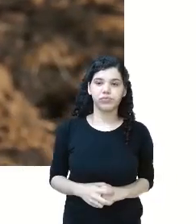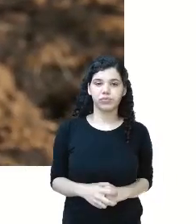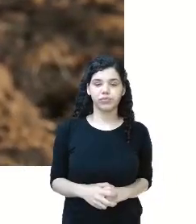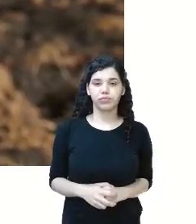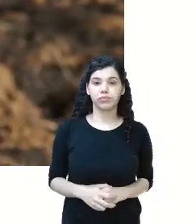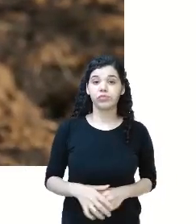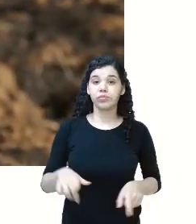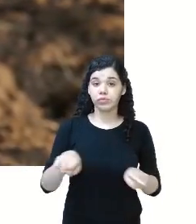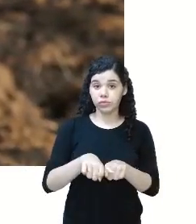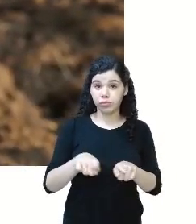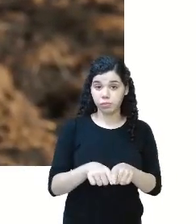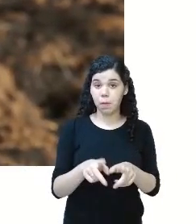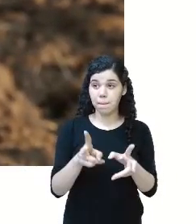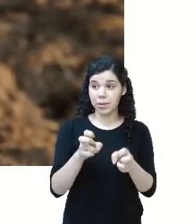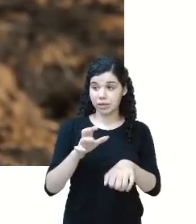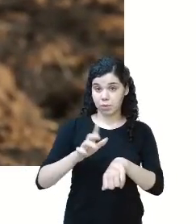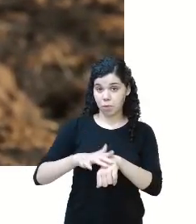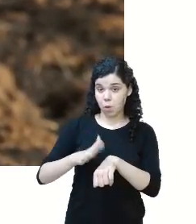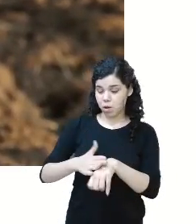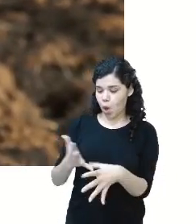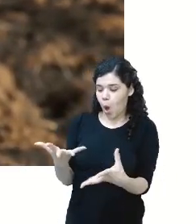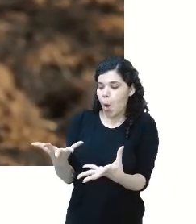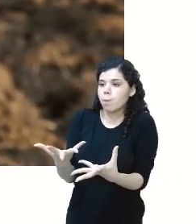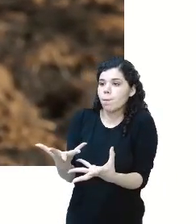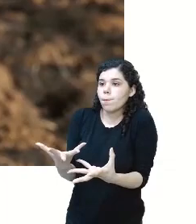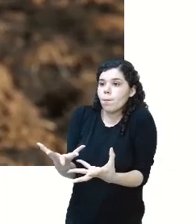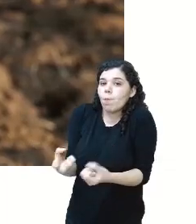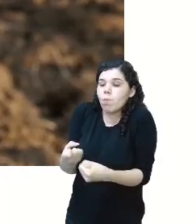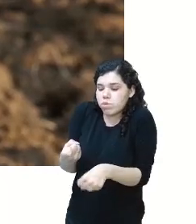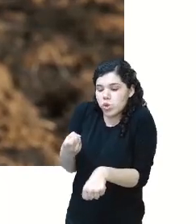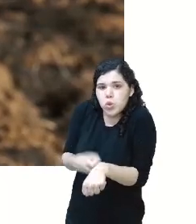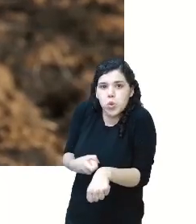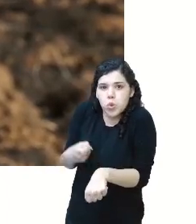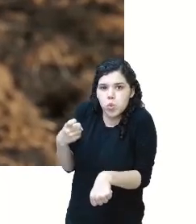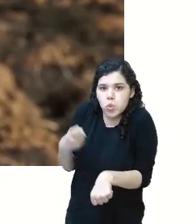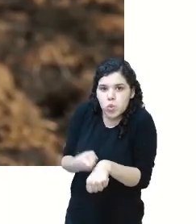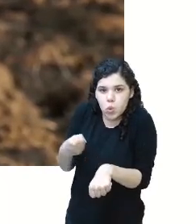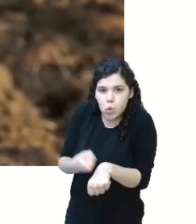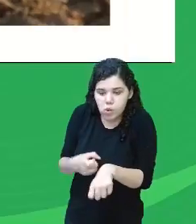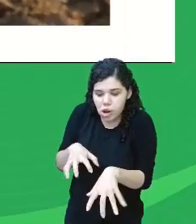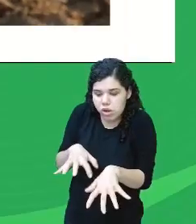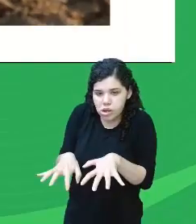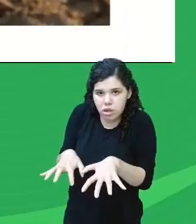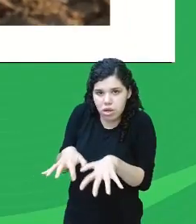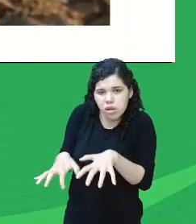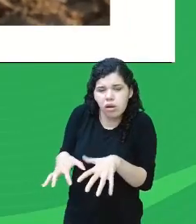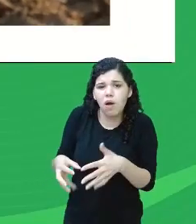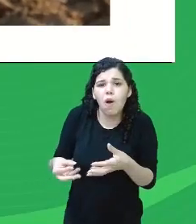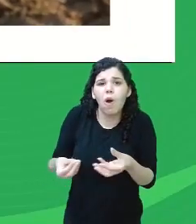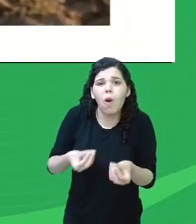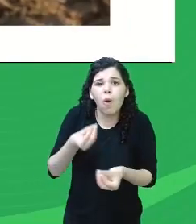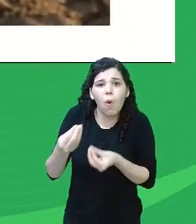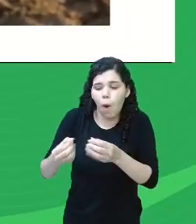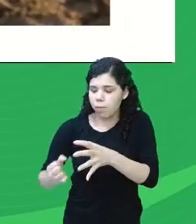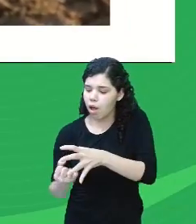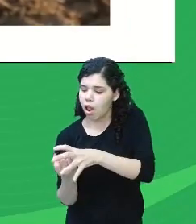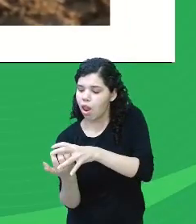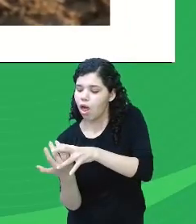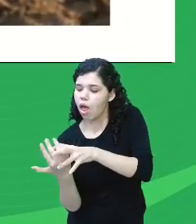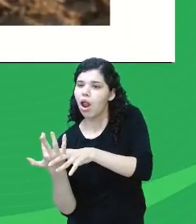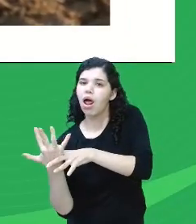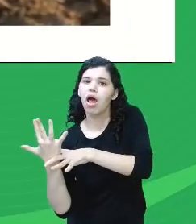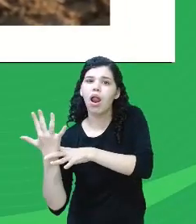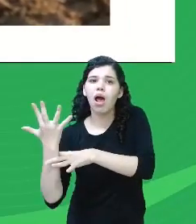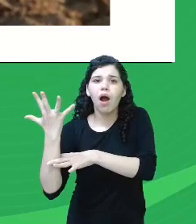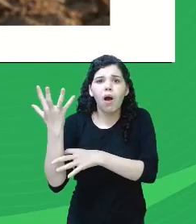Como vocês podem ver, quando ele seca, ele fica mais duro. Então, como é que a vegetação vai se desenvolver